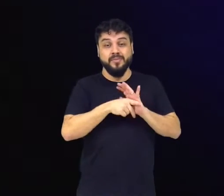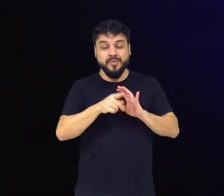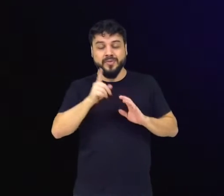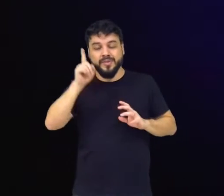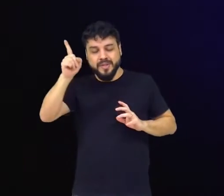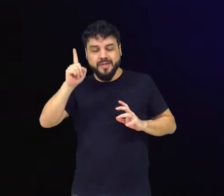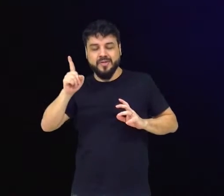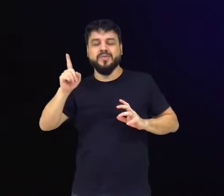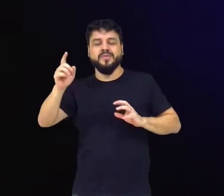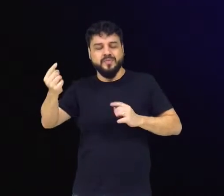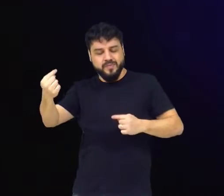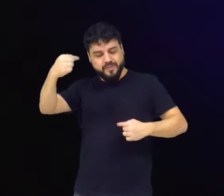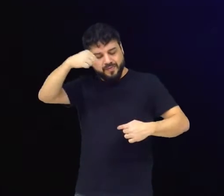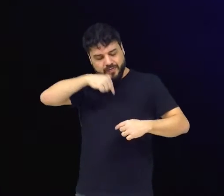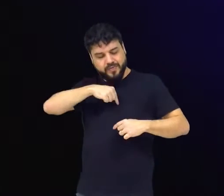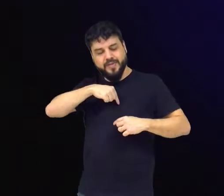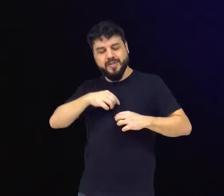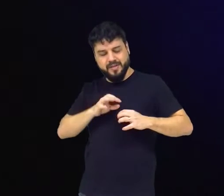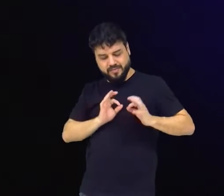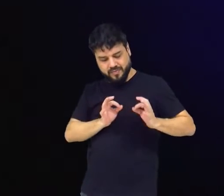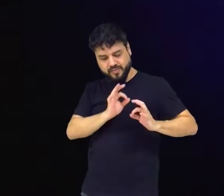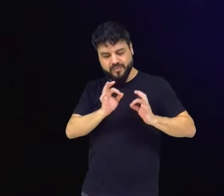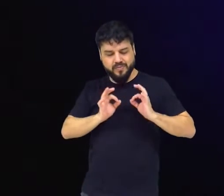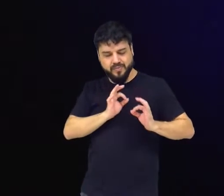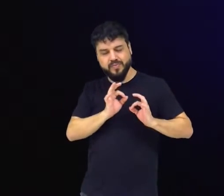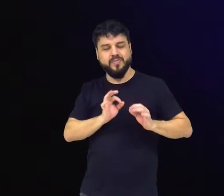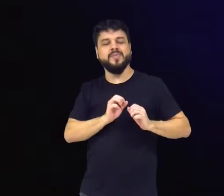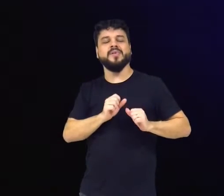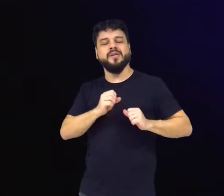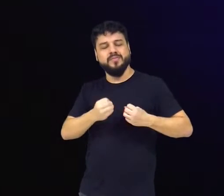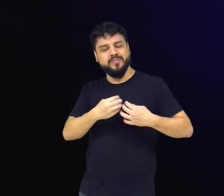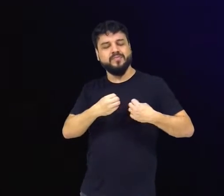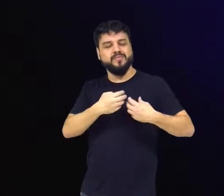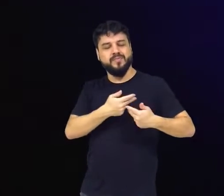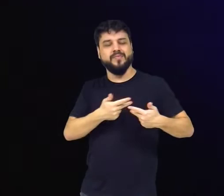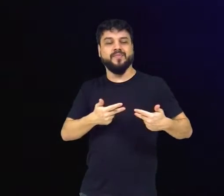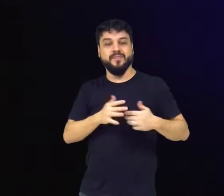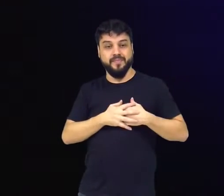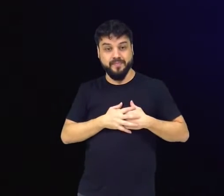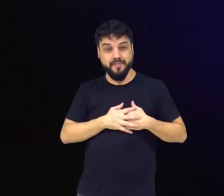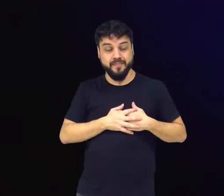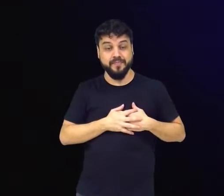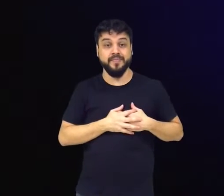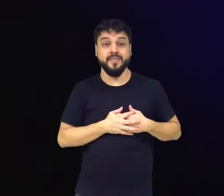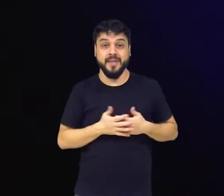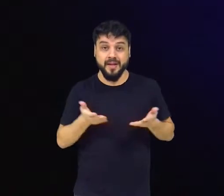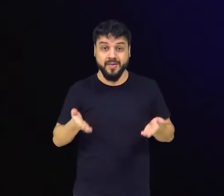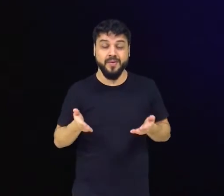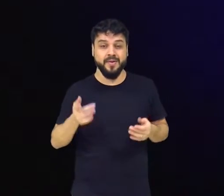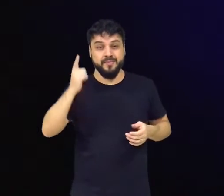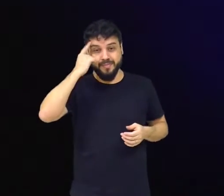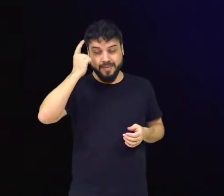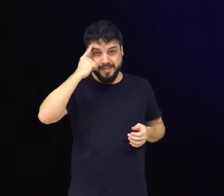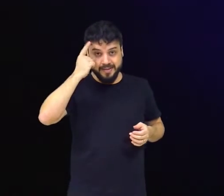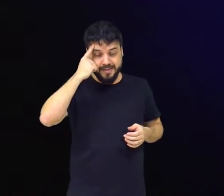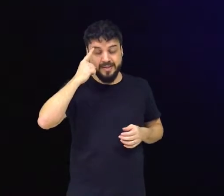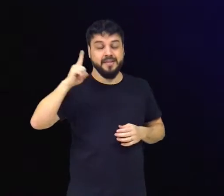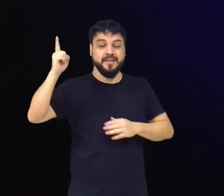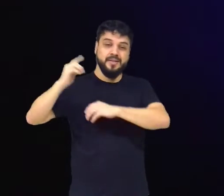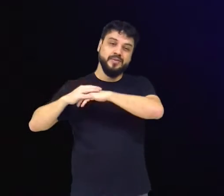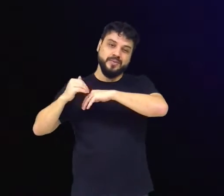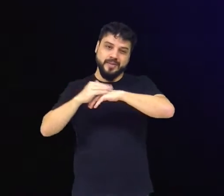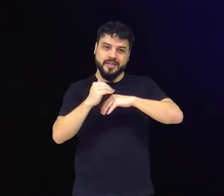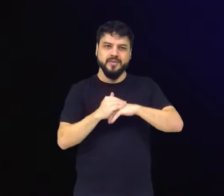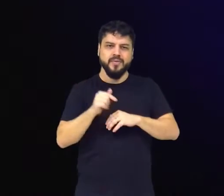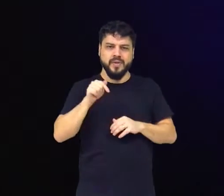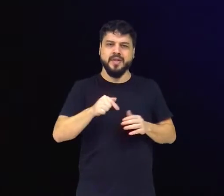na sua vida. Eu quero pensar nesse momento sobre o consolo de Deus. Esse capítulo já começa dizendo do consolo